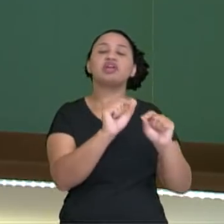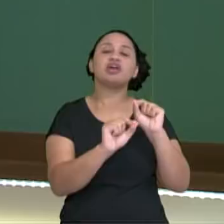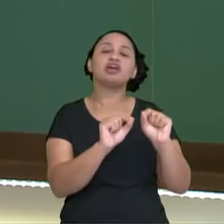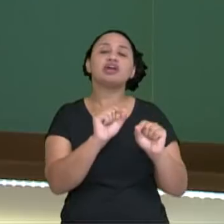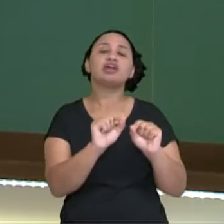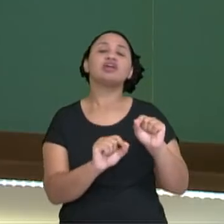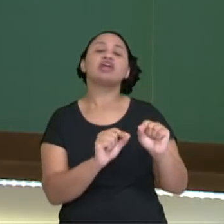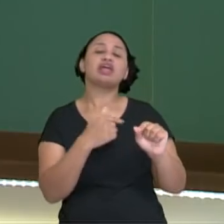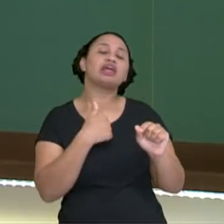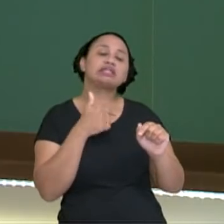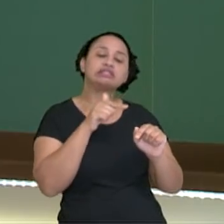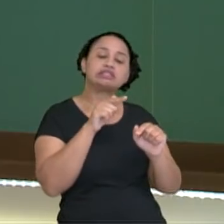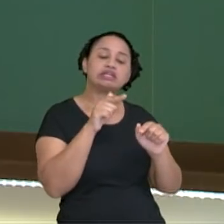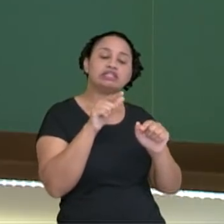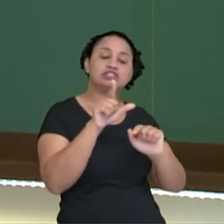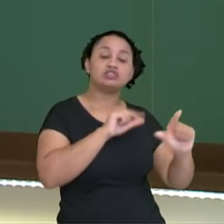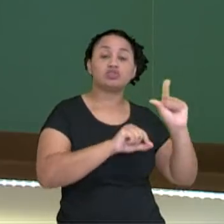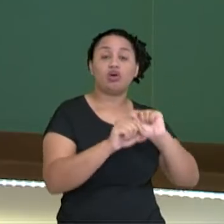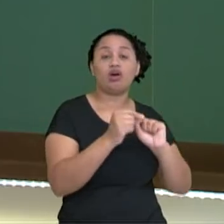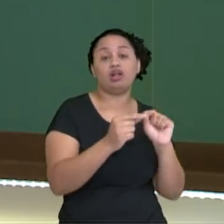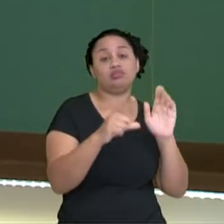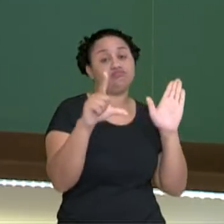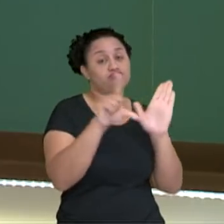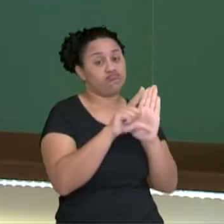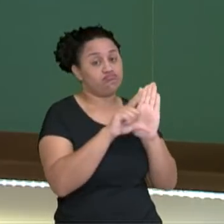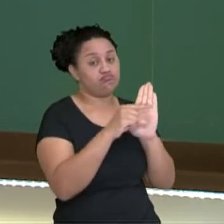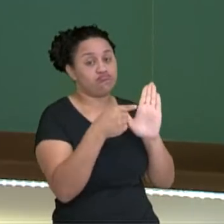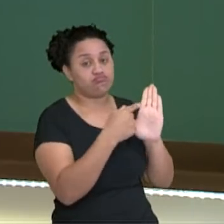eles definem então as leis e